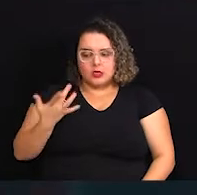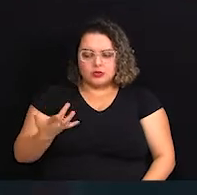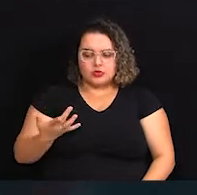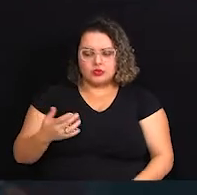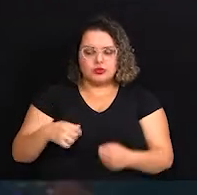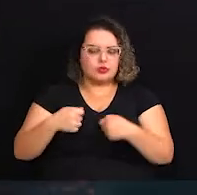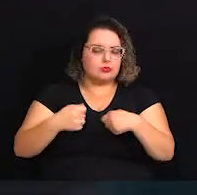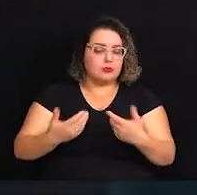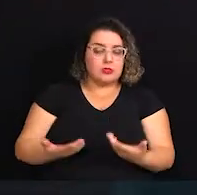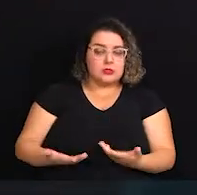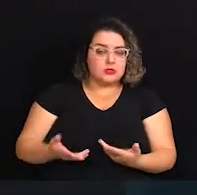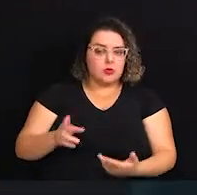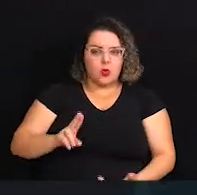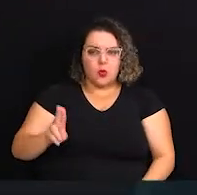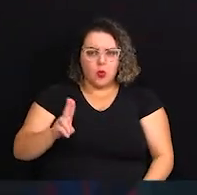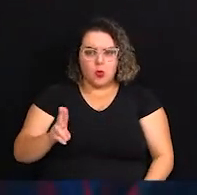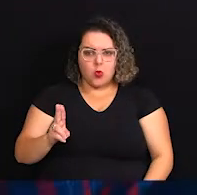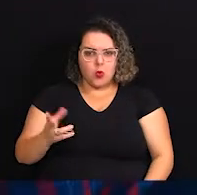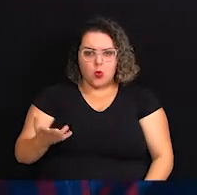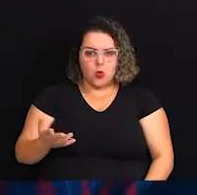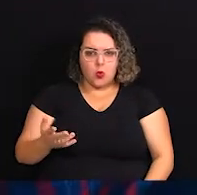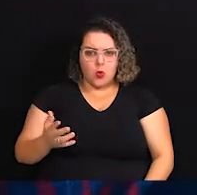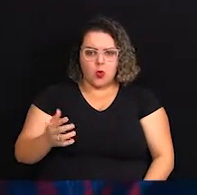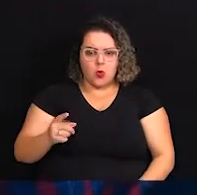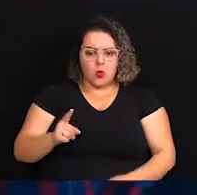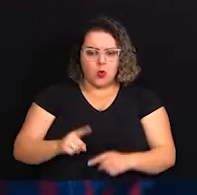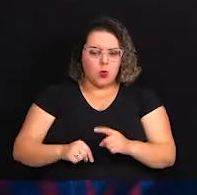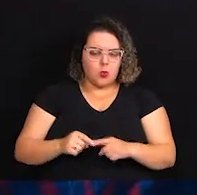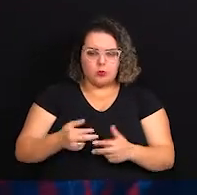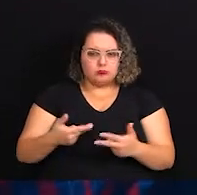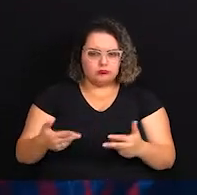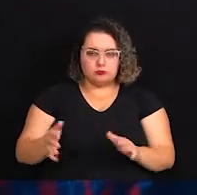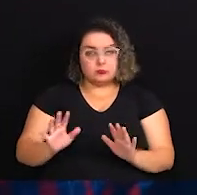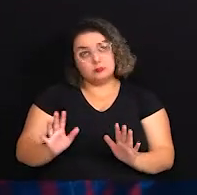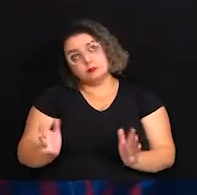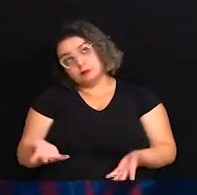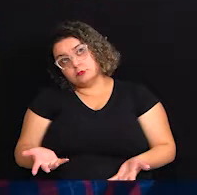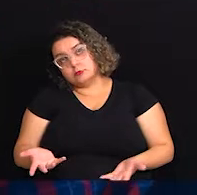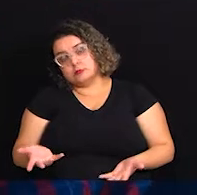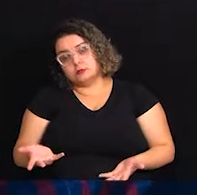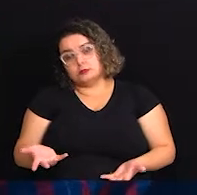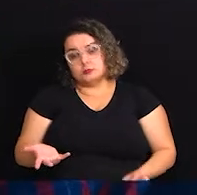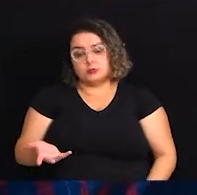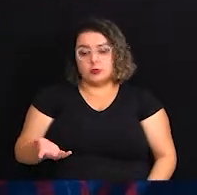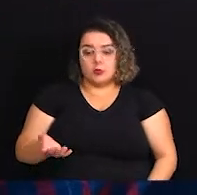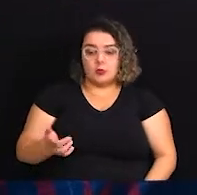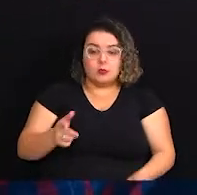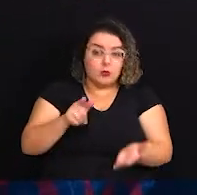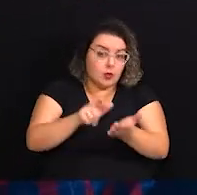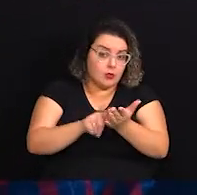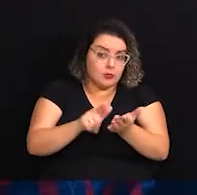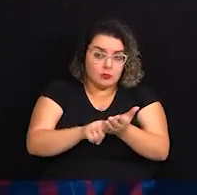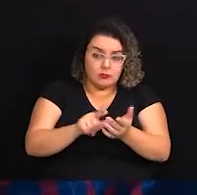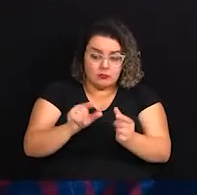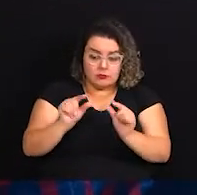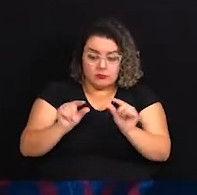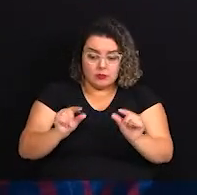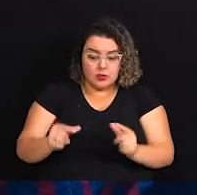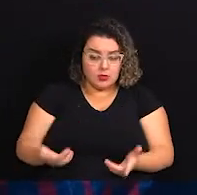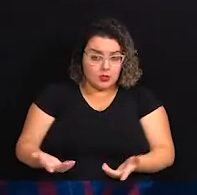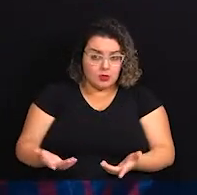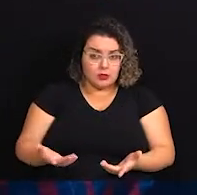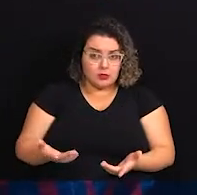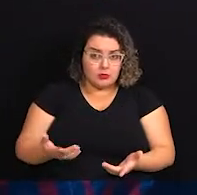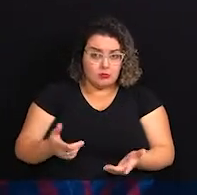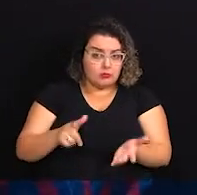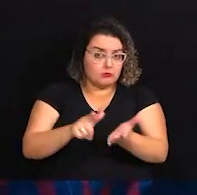faz necessário utilizar equipamentos eletrônicos para isso. Olha, eu peguei aqui alguns pedacinhos de papel e